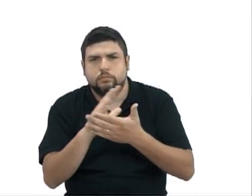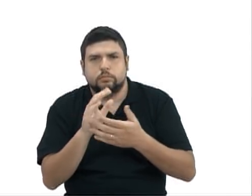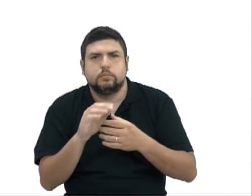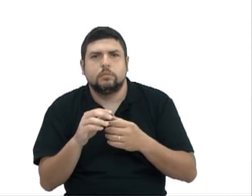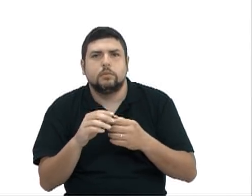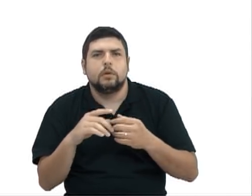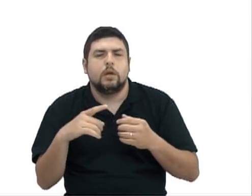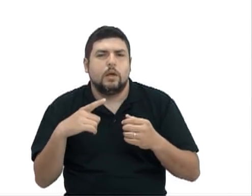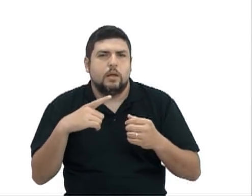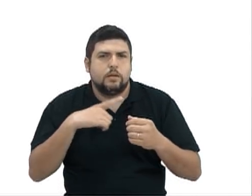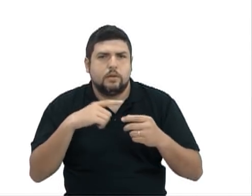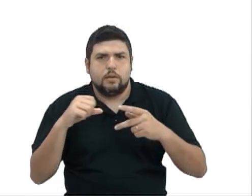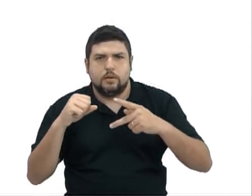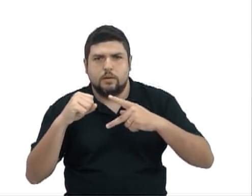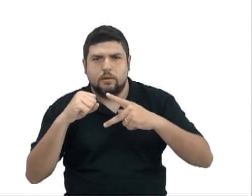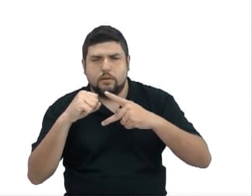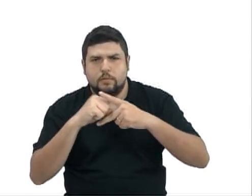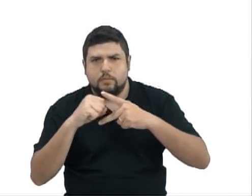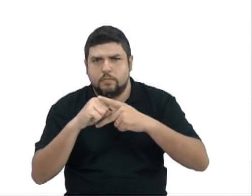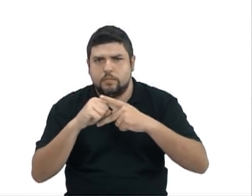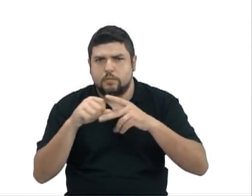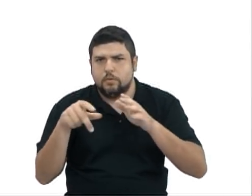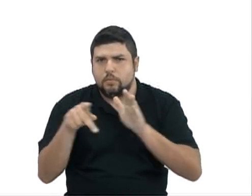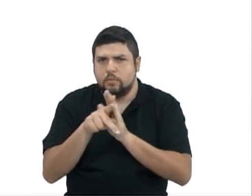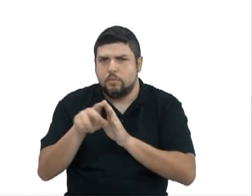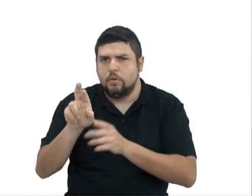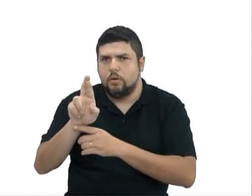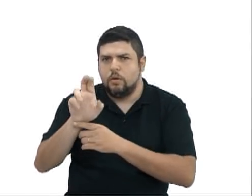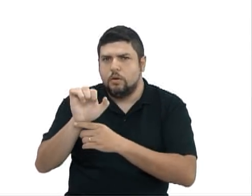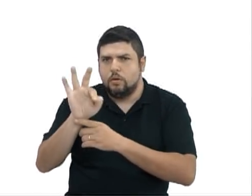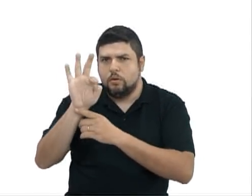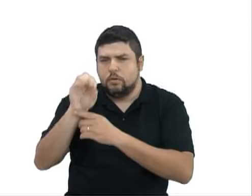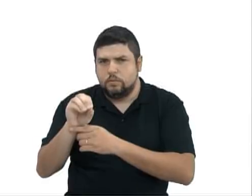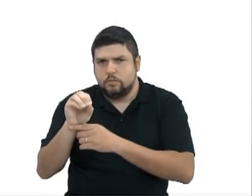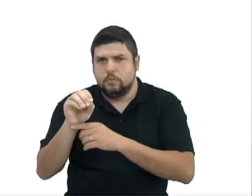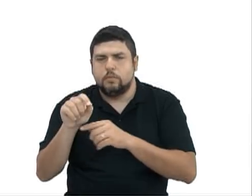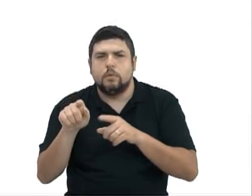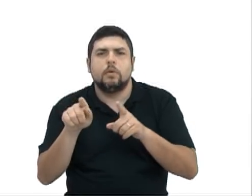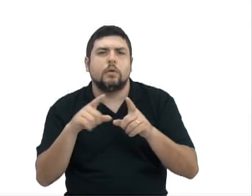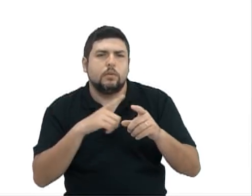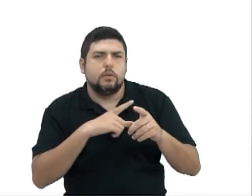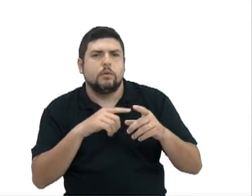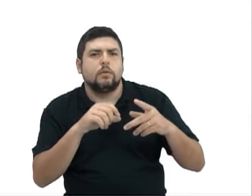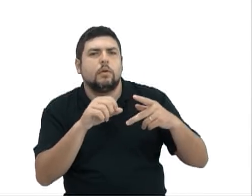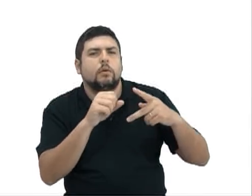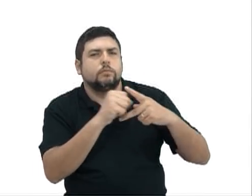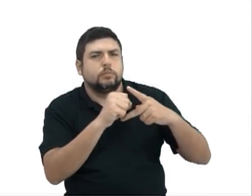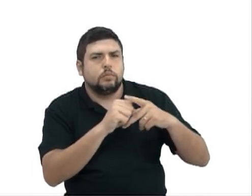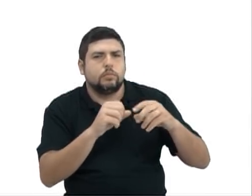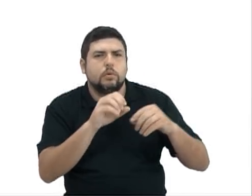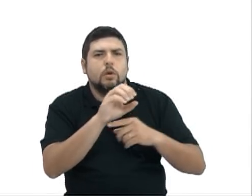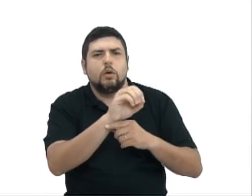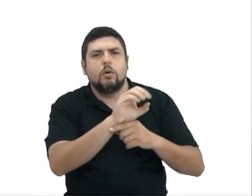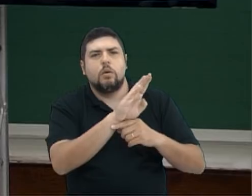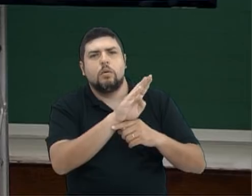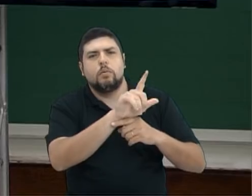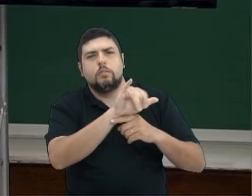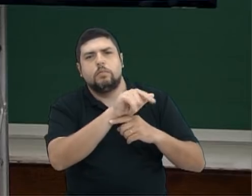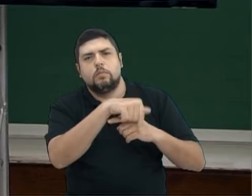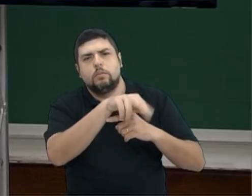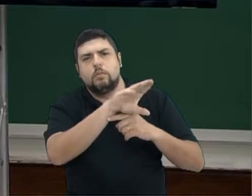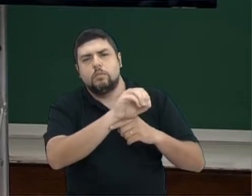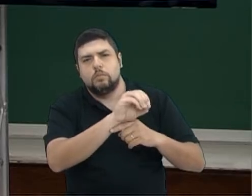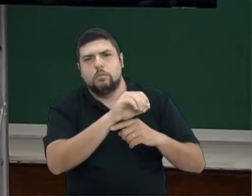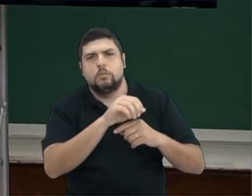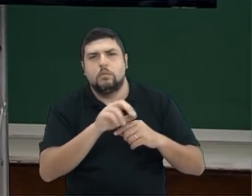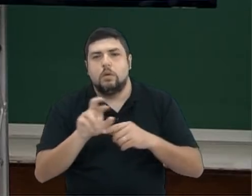são chamados de pronomes pessoais do caso reto e pronomes pessoais do caso oblíquo. O caso reto, muito fácil